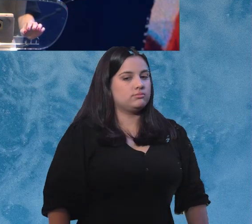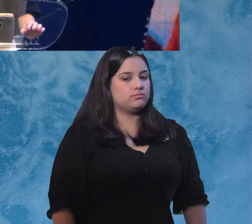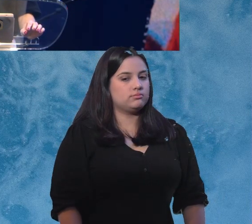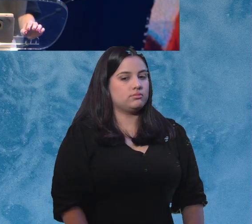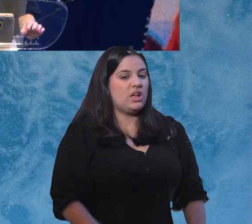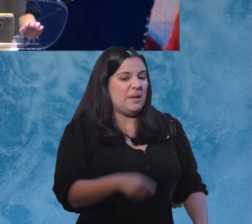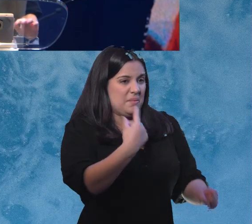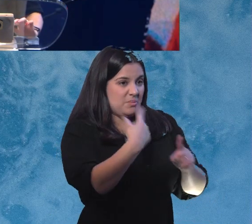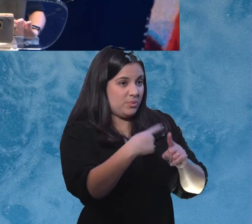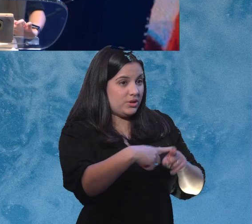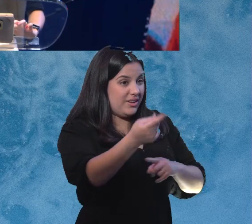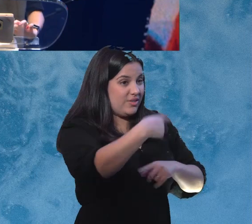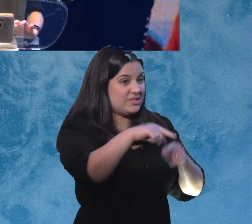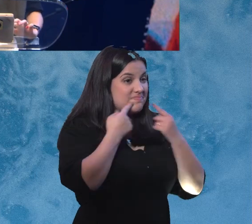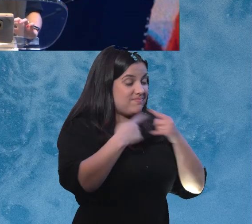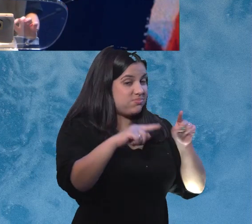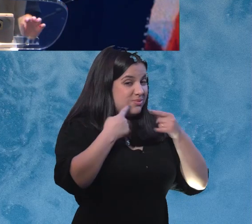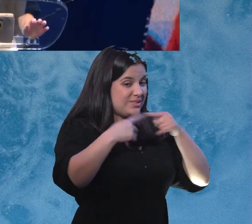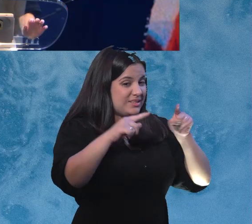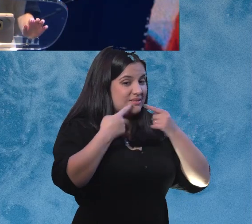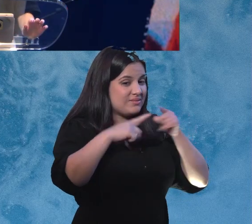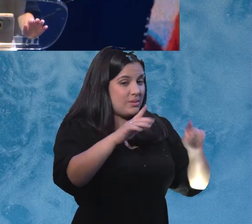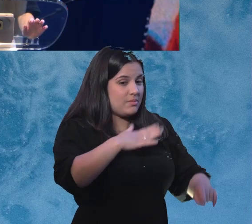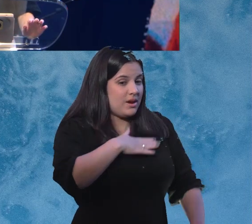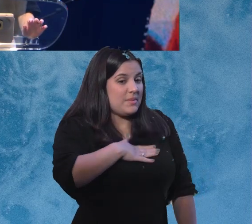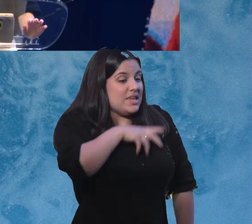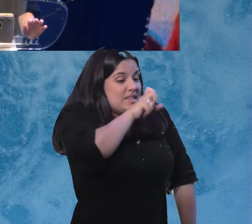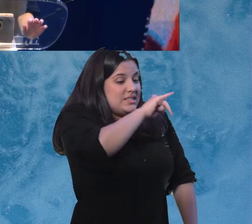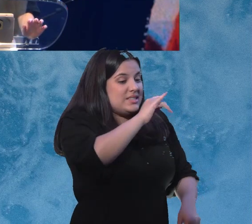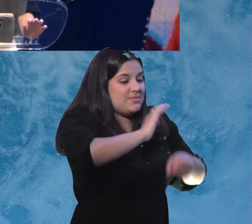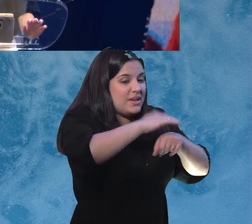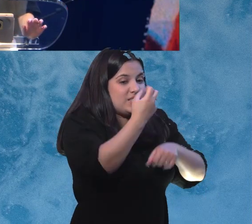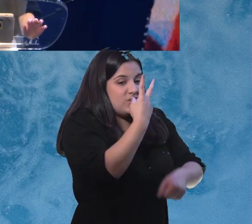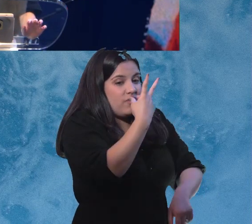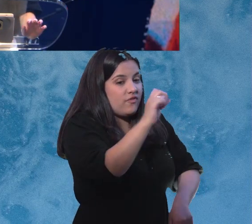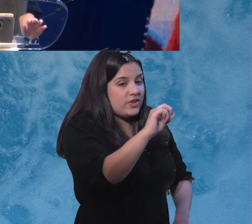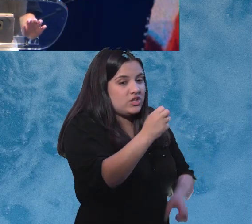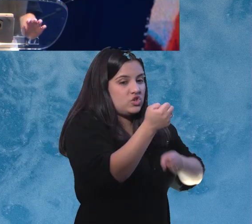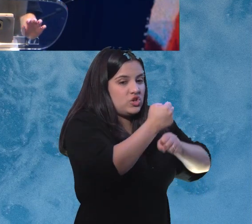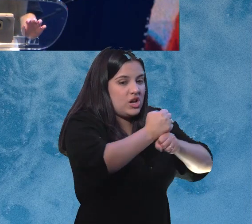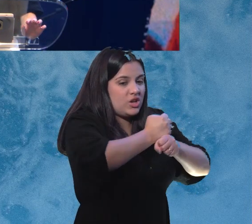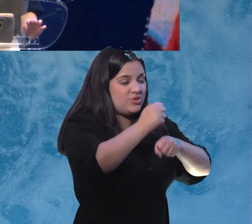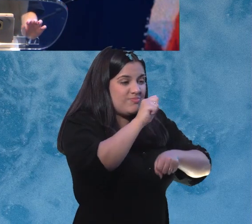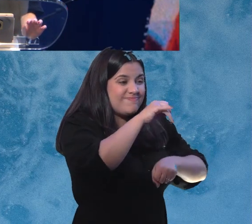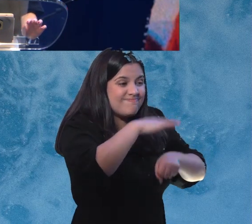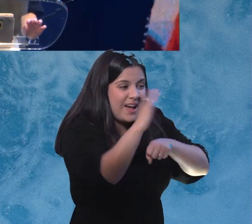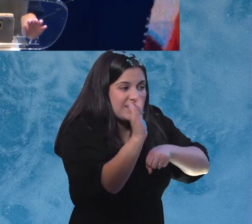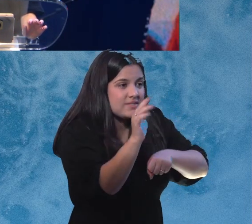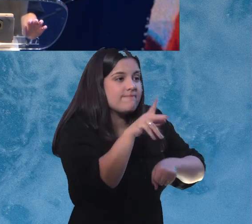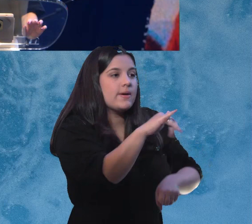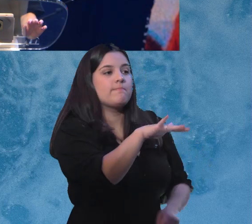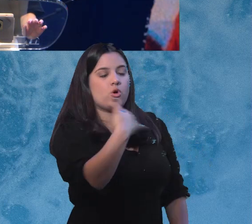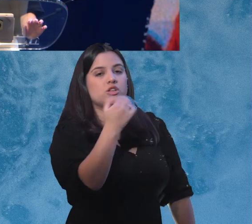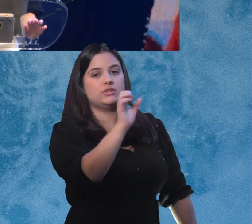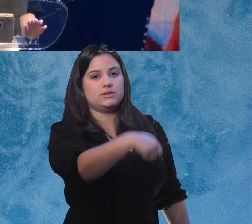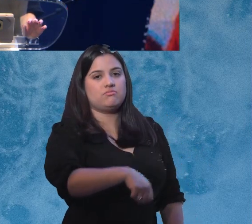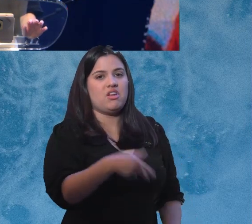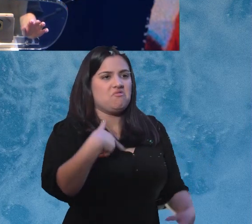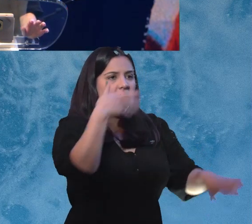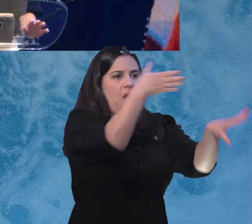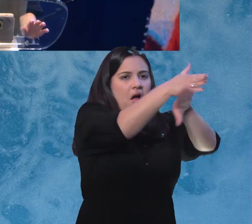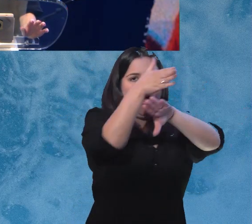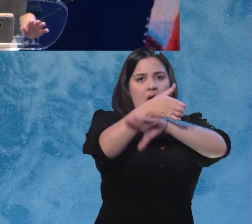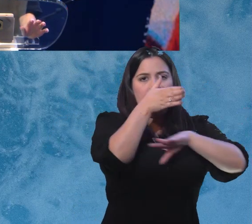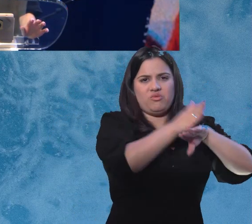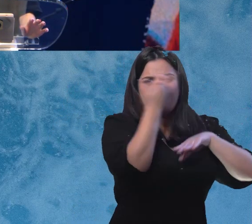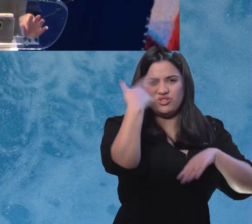vez que se queixaram contra mim, todos com mais de 20 anos que foram contados no censo morrerão. Não entrarão, nem tomarão posse